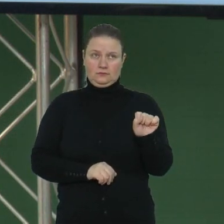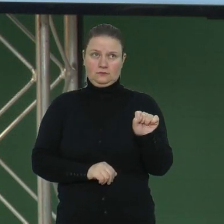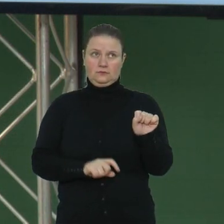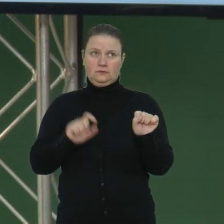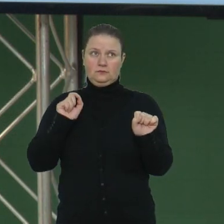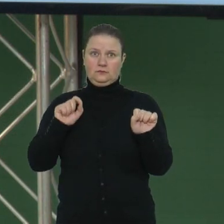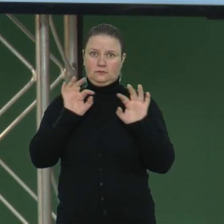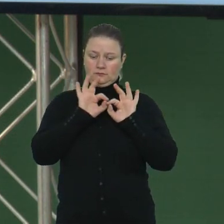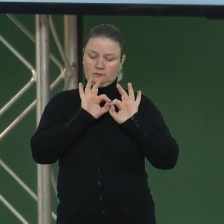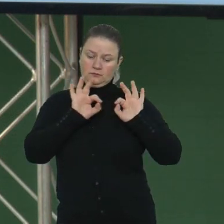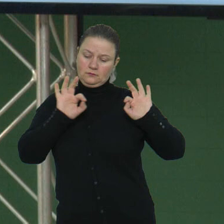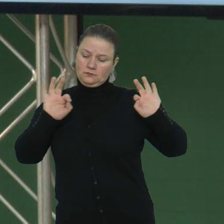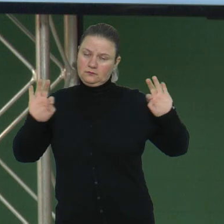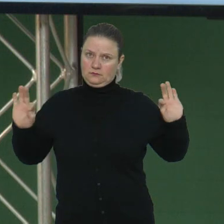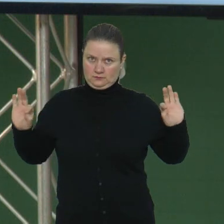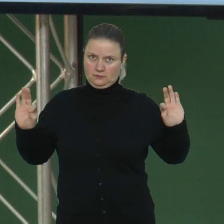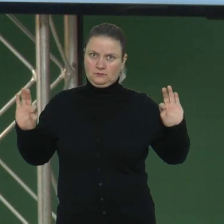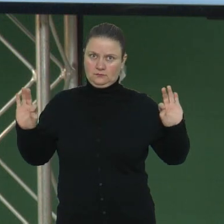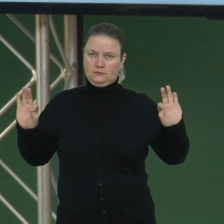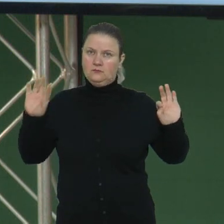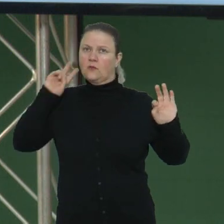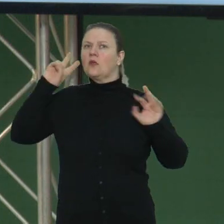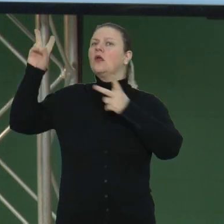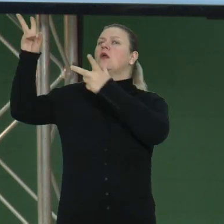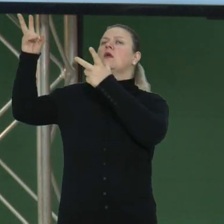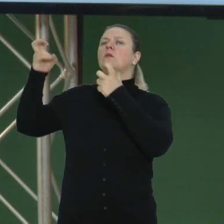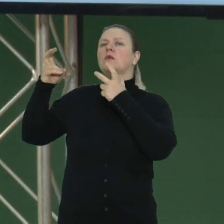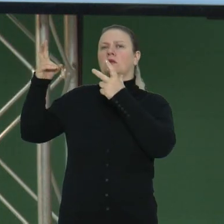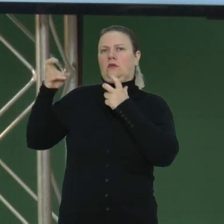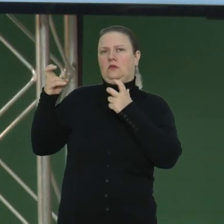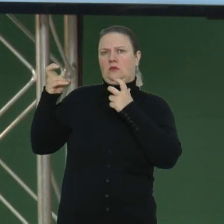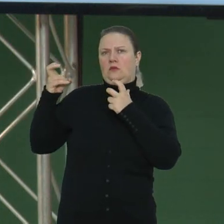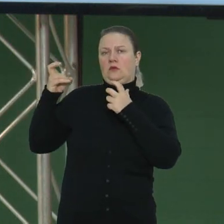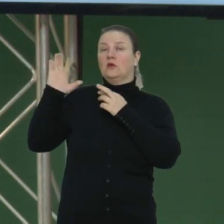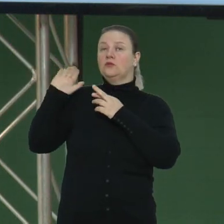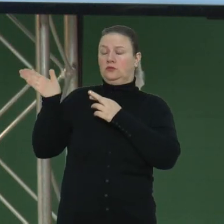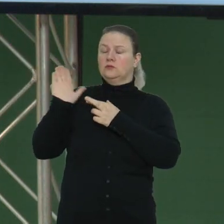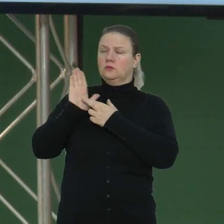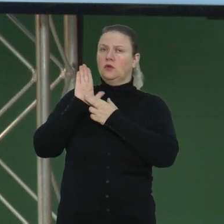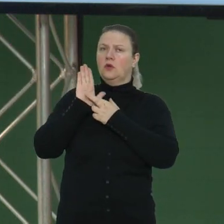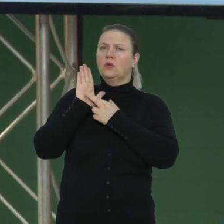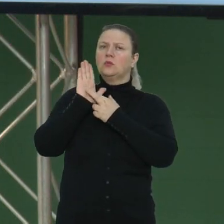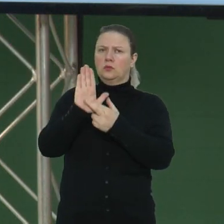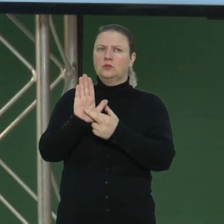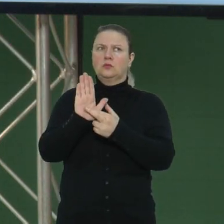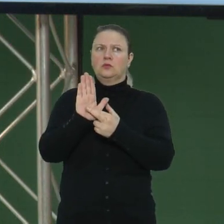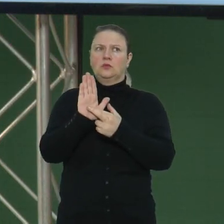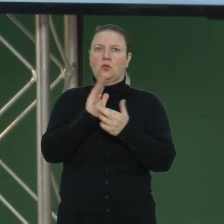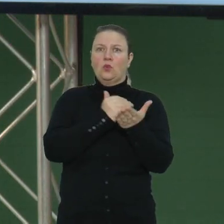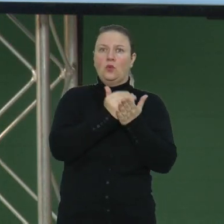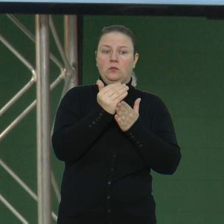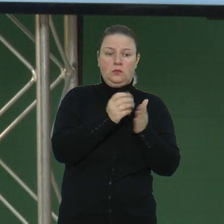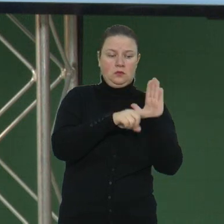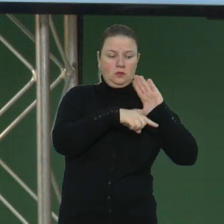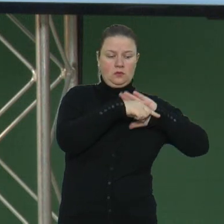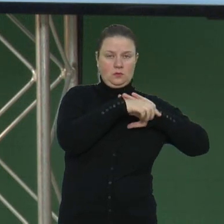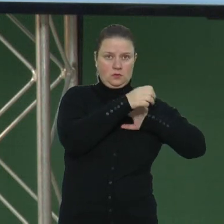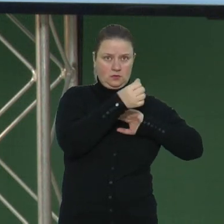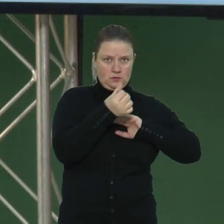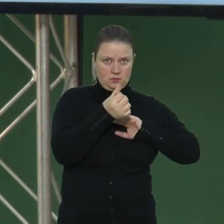para essa situação na reta? Percebam o seguinte, como eu pontuei para vocês, ele iniciou no menos 6 e finalizou no mais